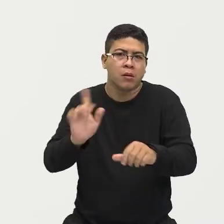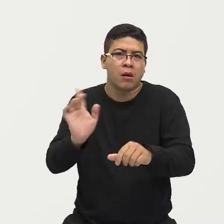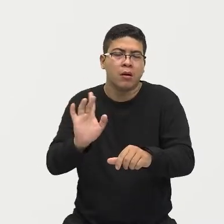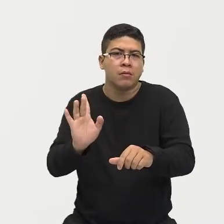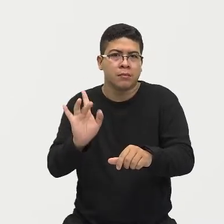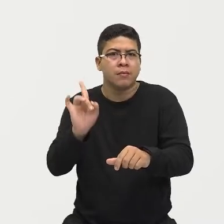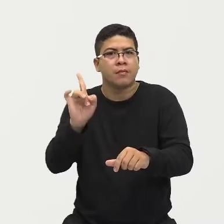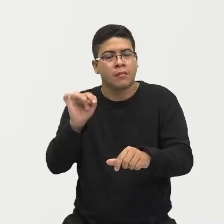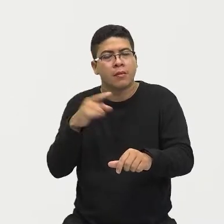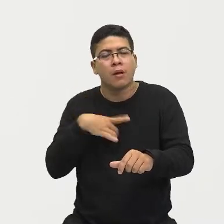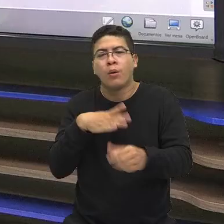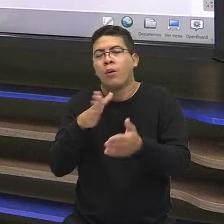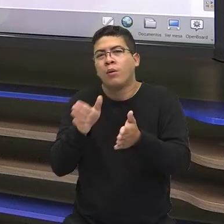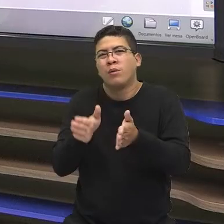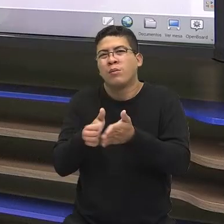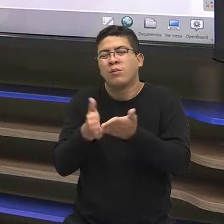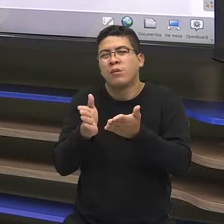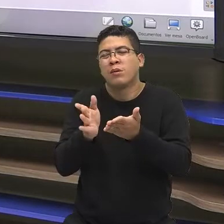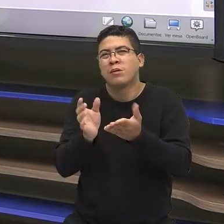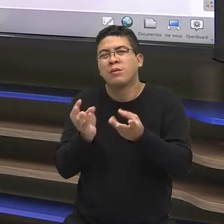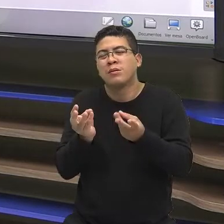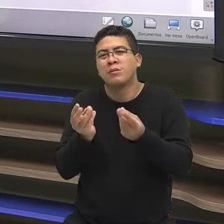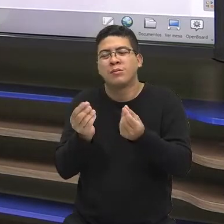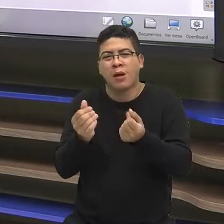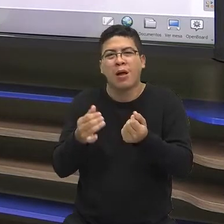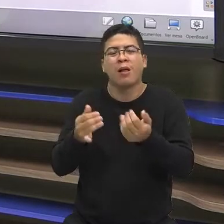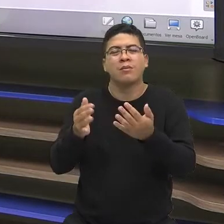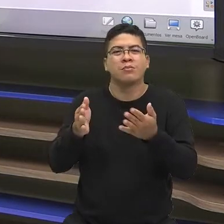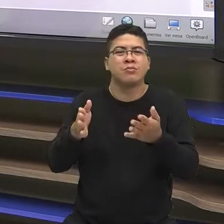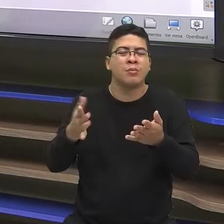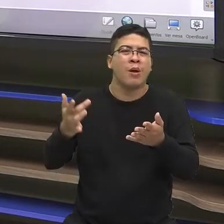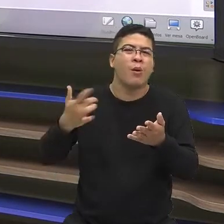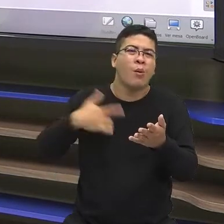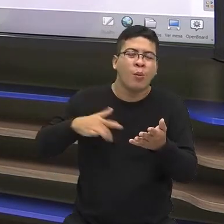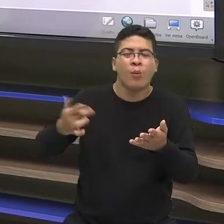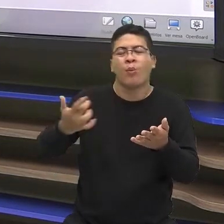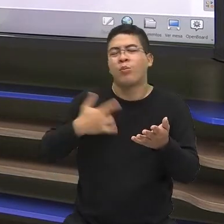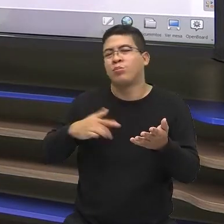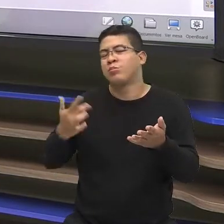Aí é uma pobreza tipo um miserável, né? Um pobre